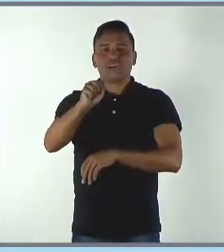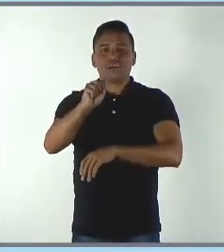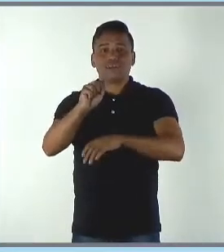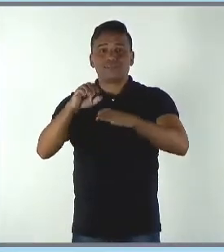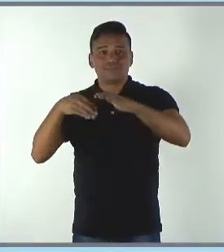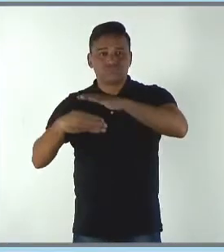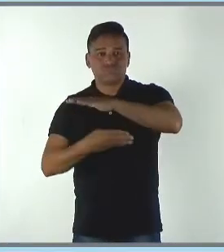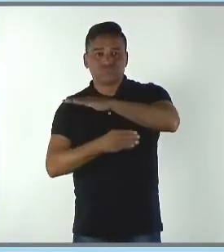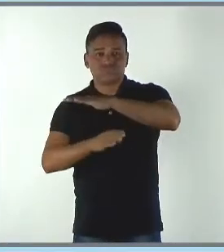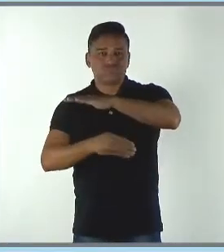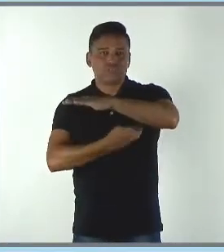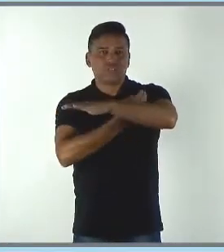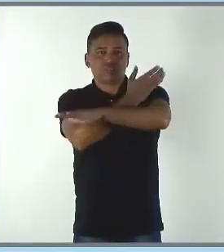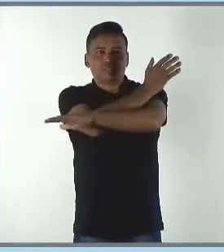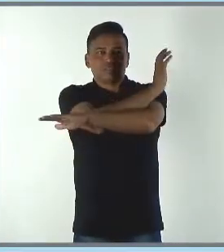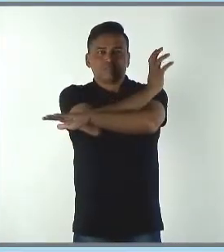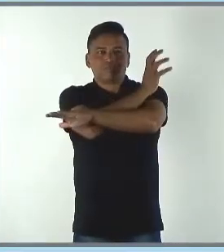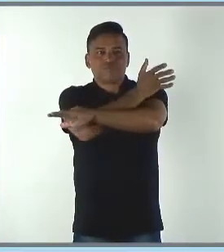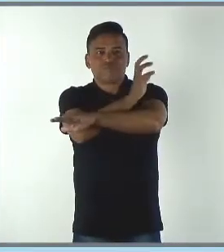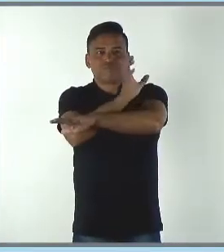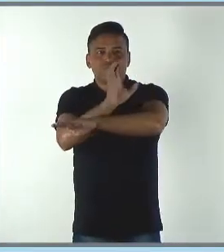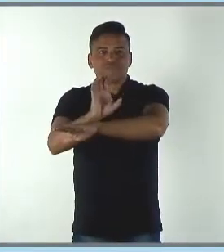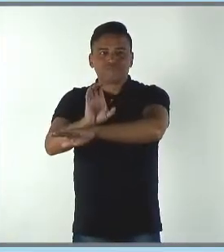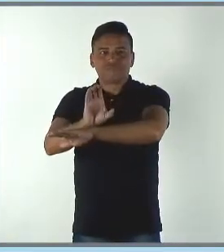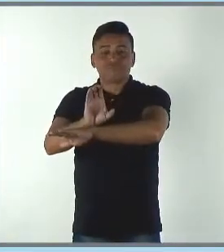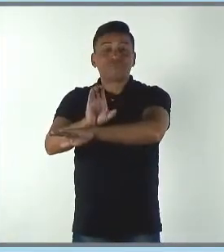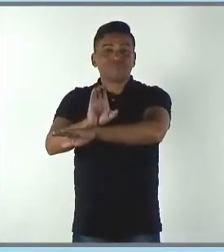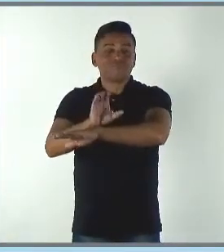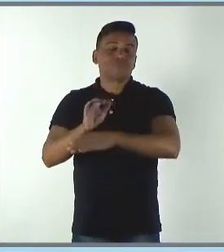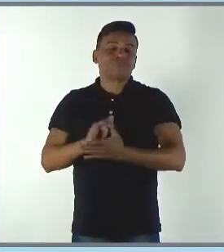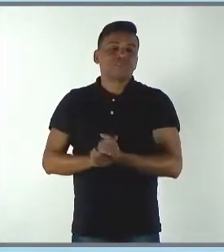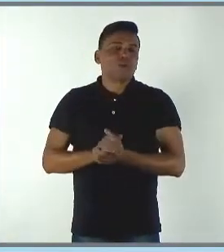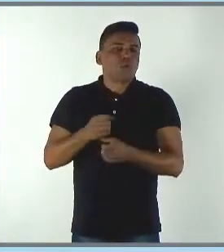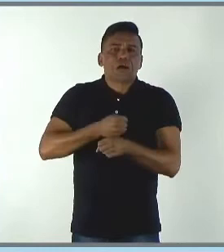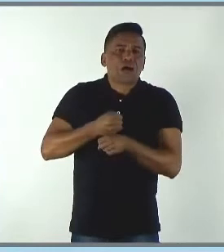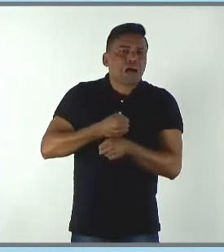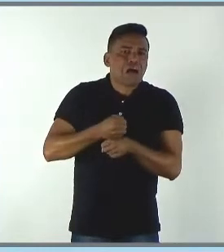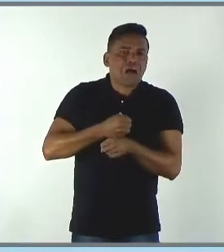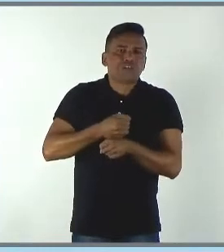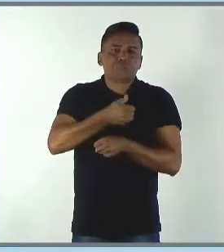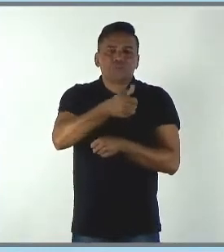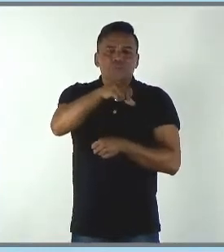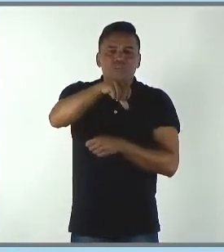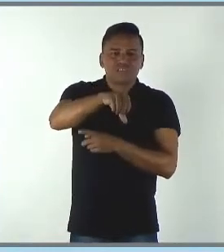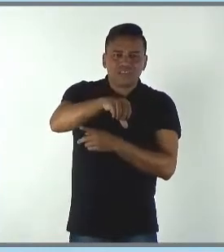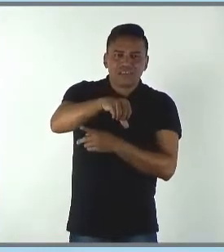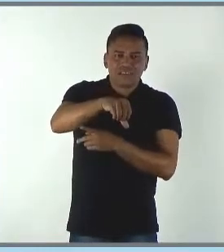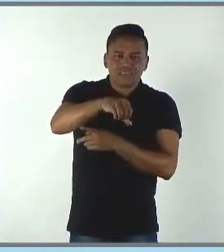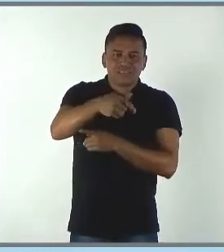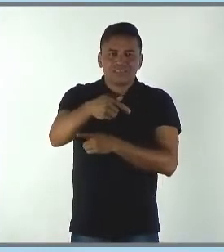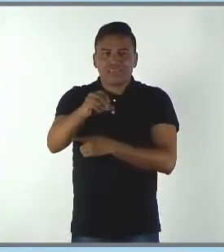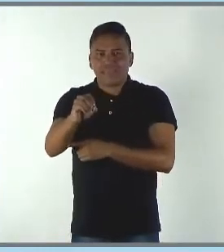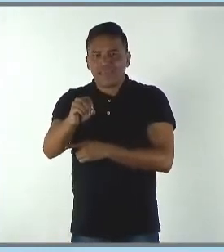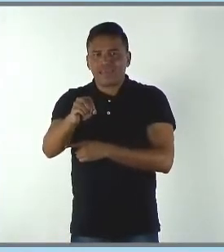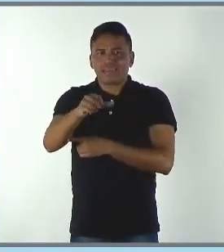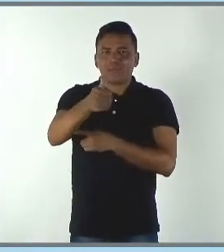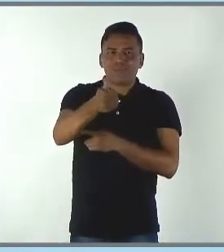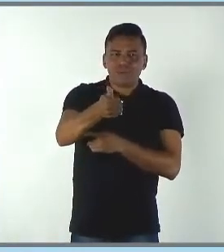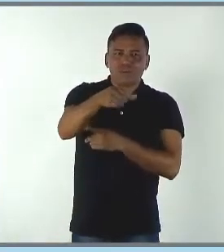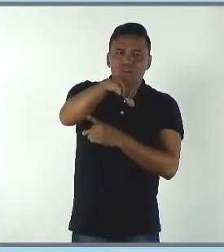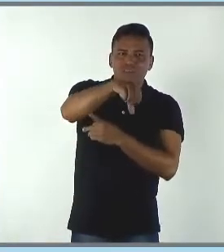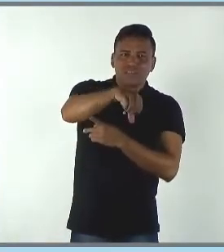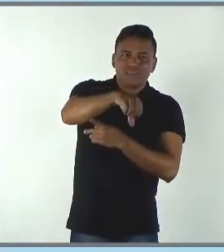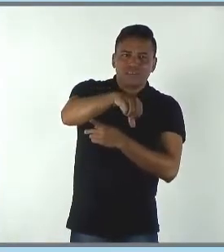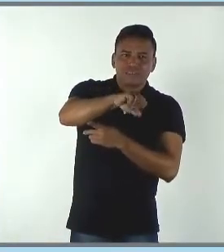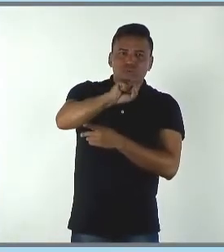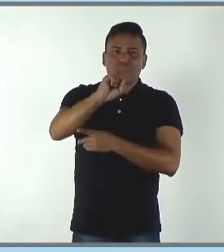das periferias. Isso nos anos 70 ainda, início dos anos 80. E nós sabemos bem pela história recente da editoria